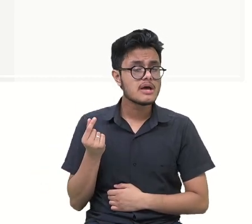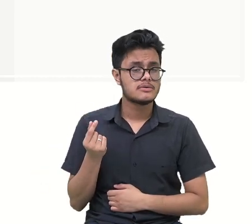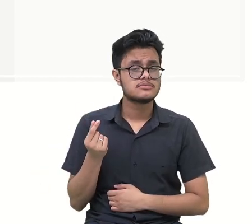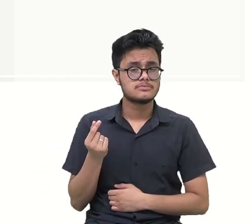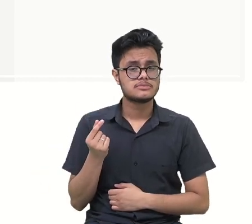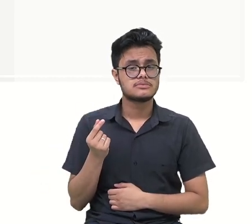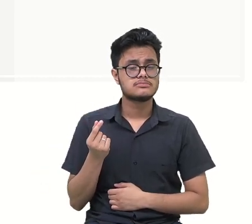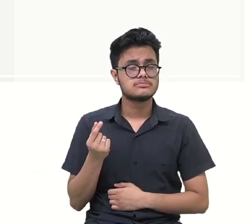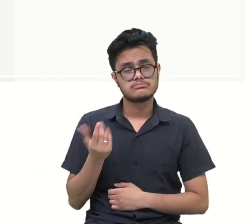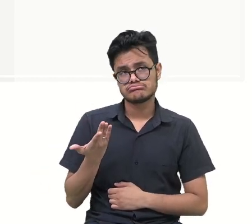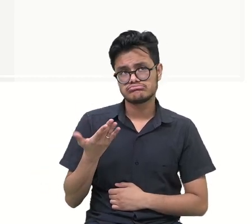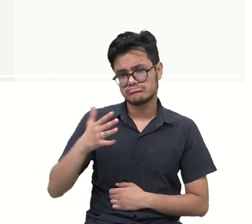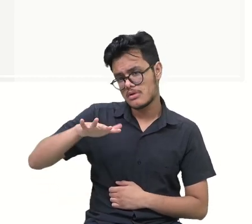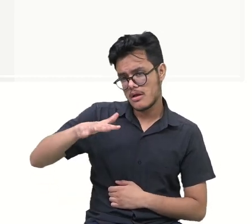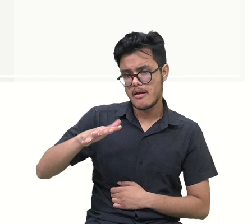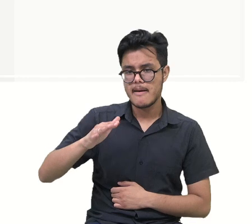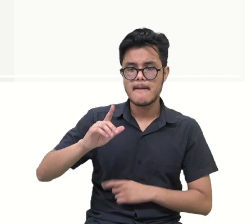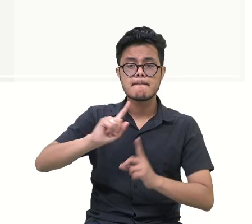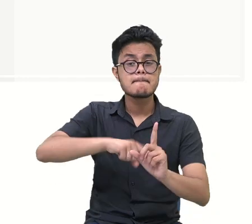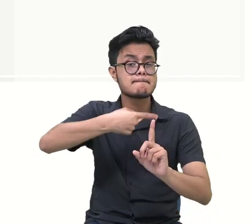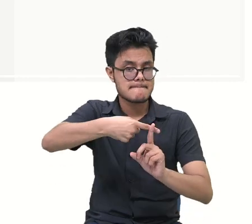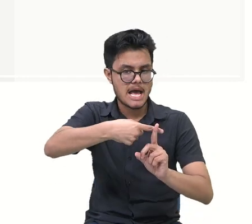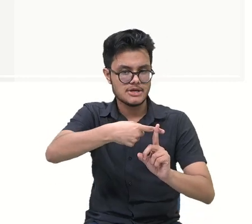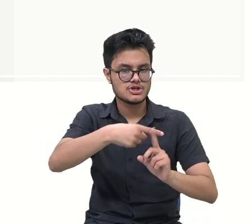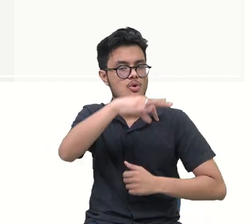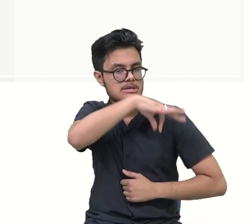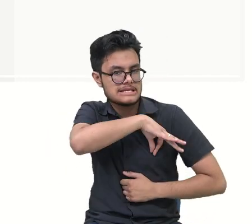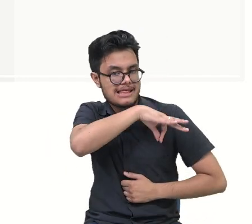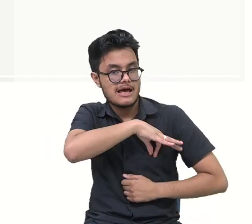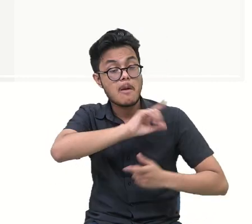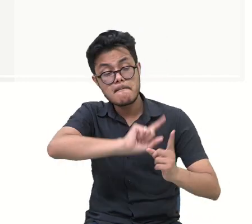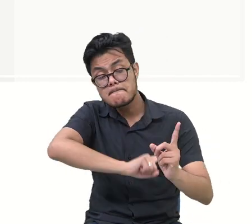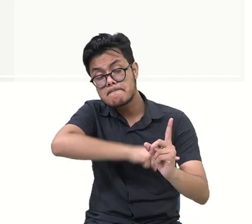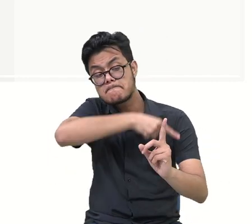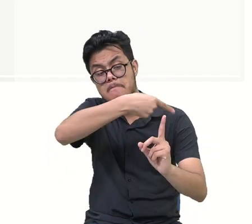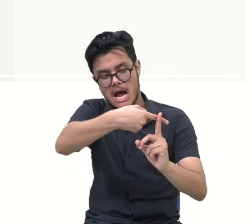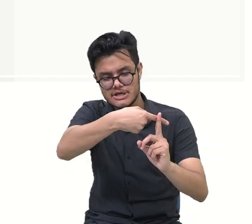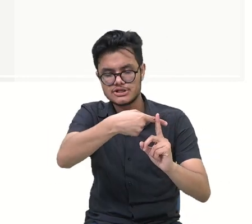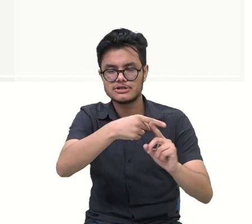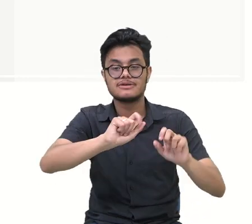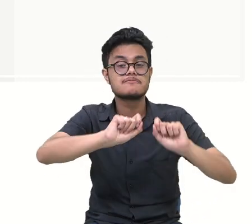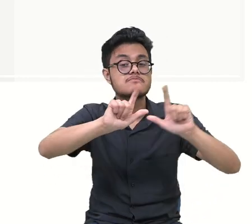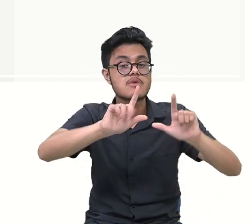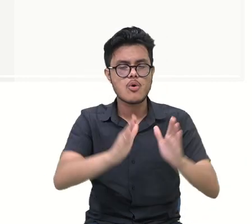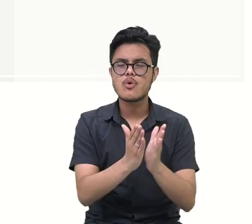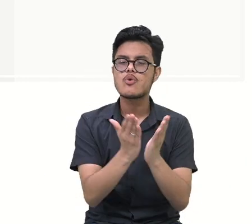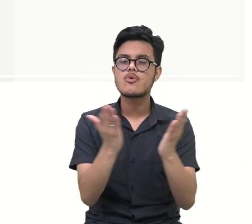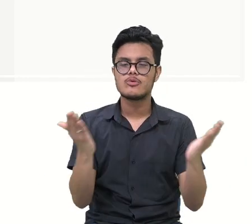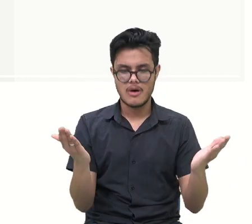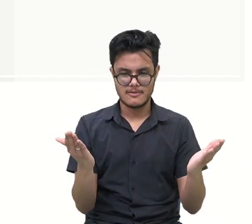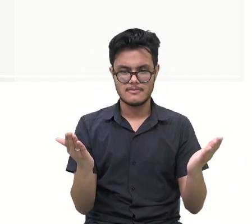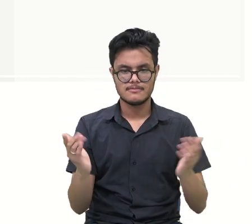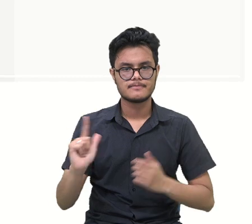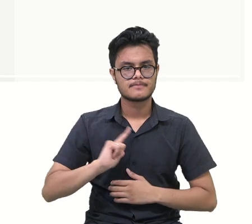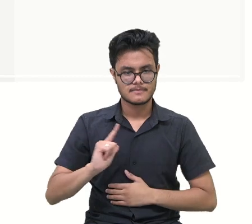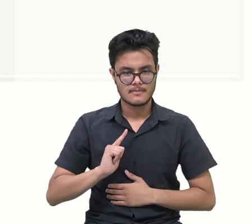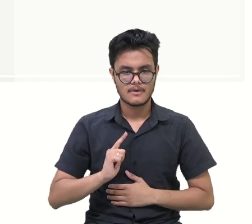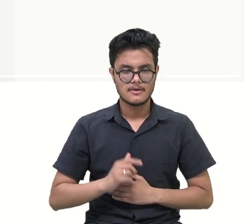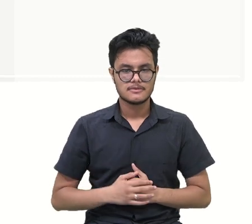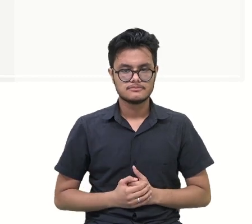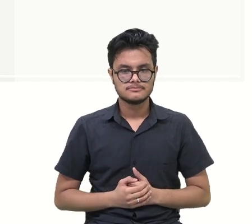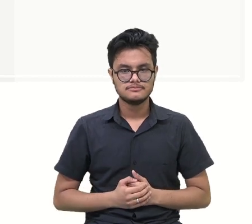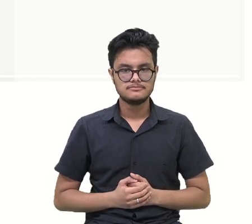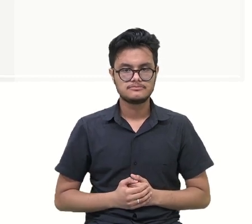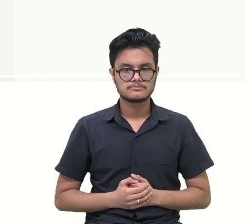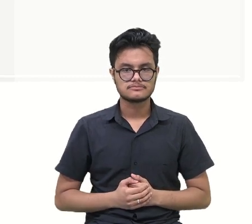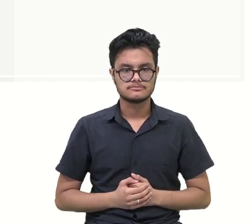um percentual em cima do valor acumulado ali. Então, no primeiro ano, ele receberia um percentual,